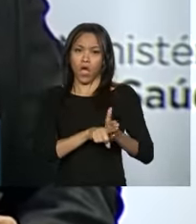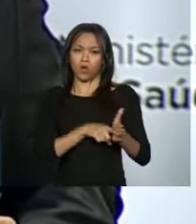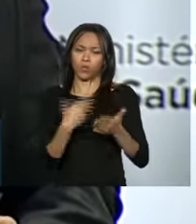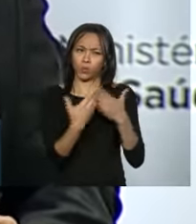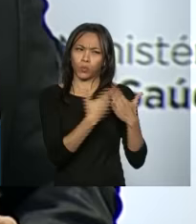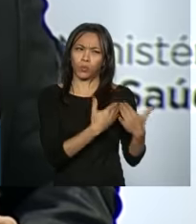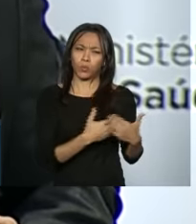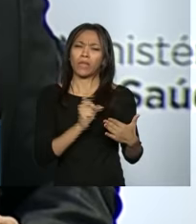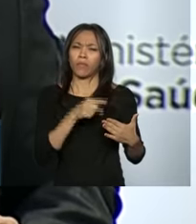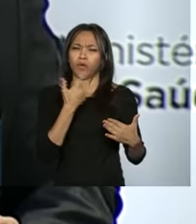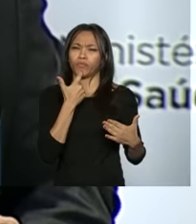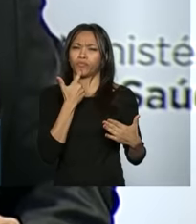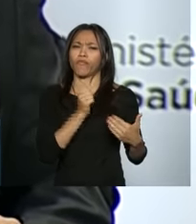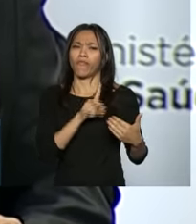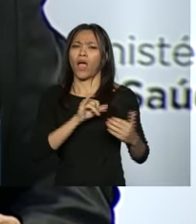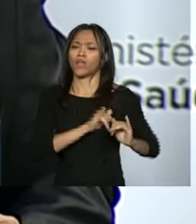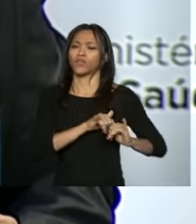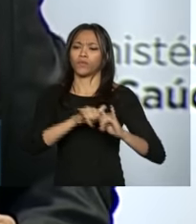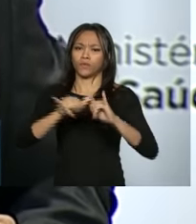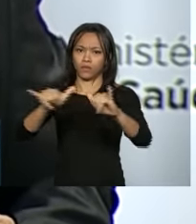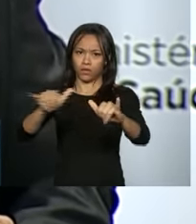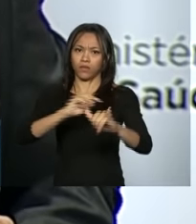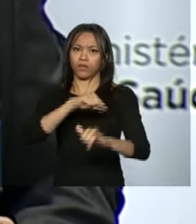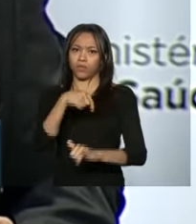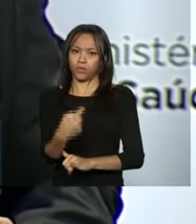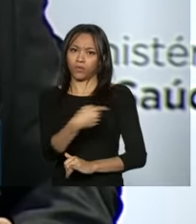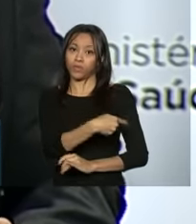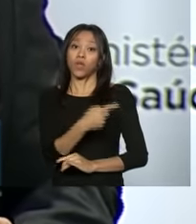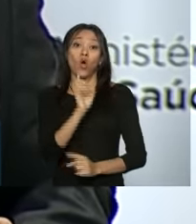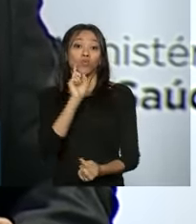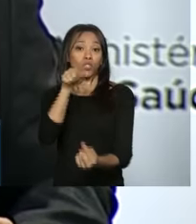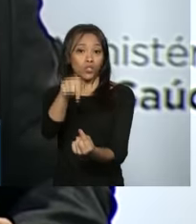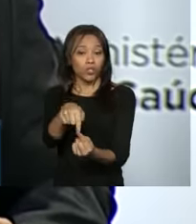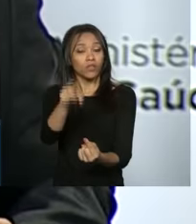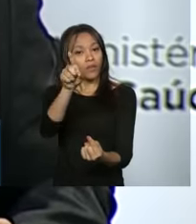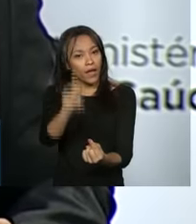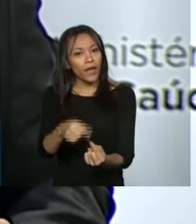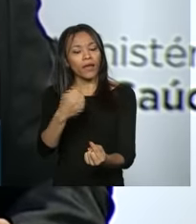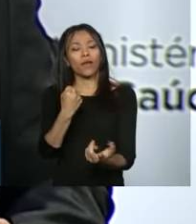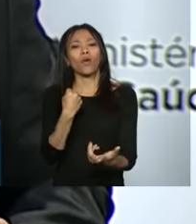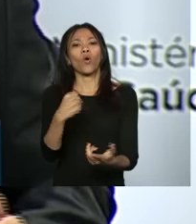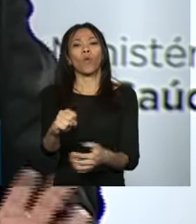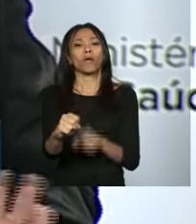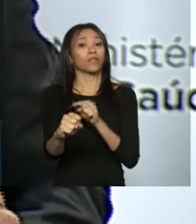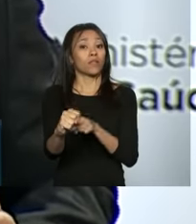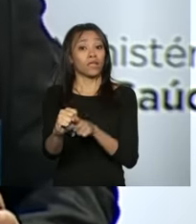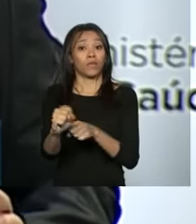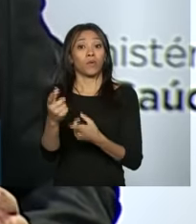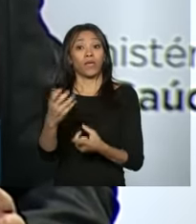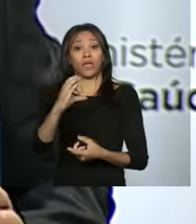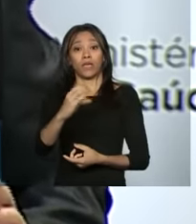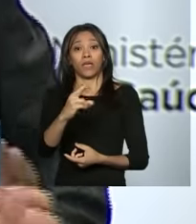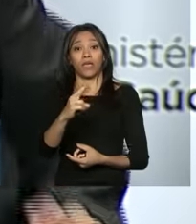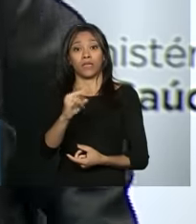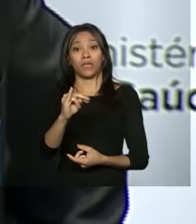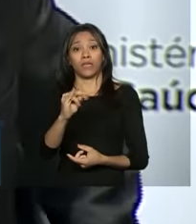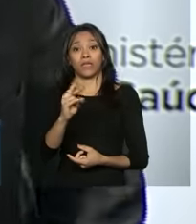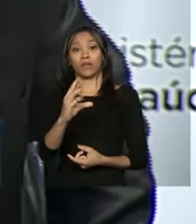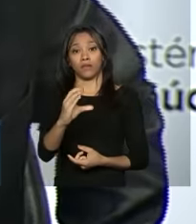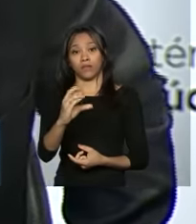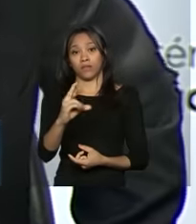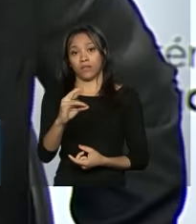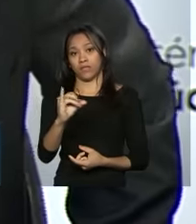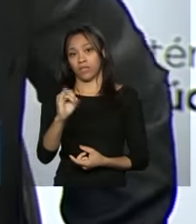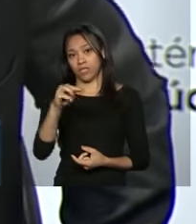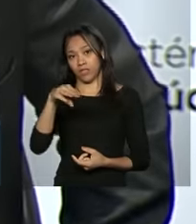é criar uma unidade de inteligência com foco no combate de crimes contra a a saúde não só o tema específico do